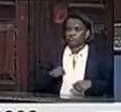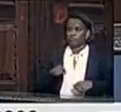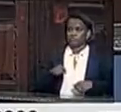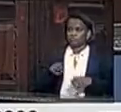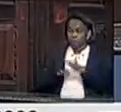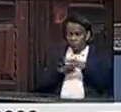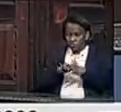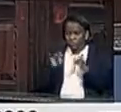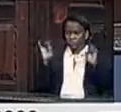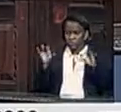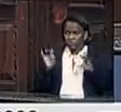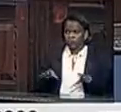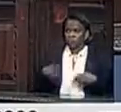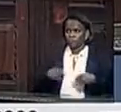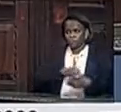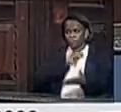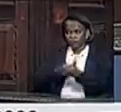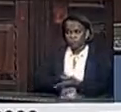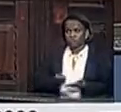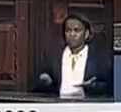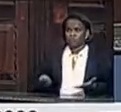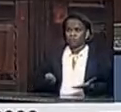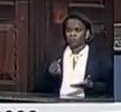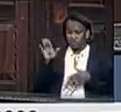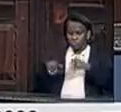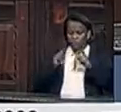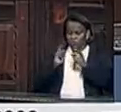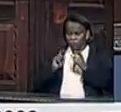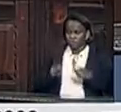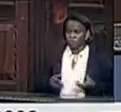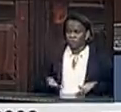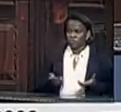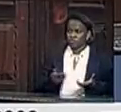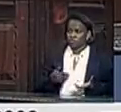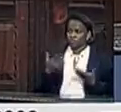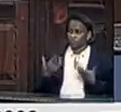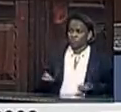eu aqui falei, nós podemos causar seriamente um dano no emprego dessas pessoas, no emprego